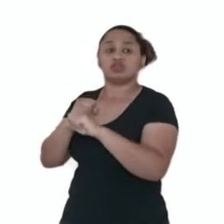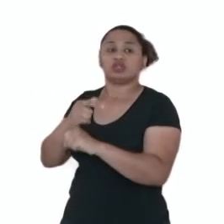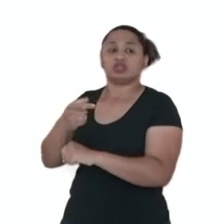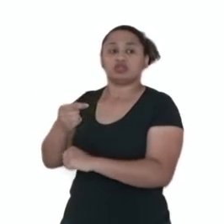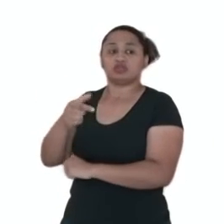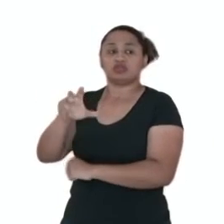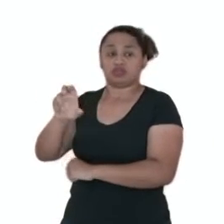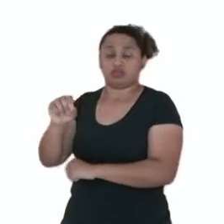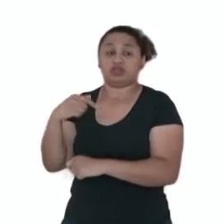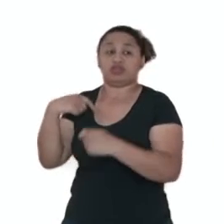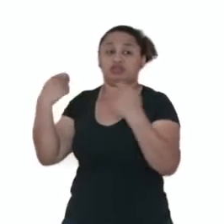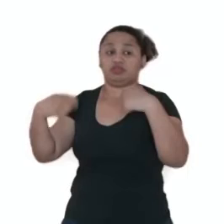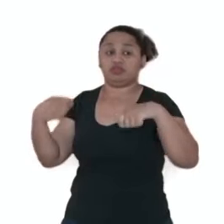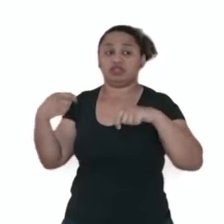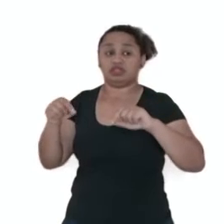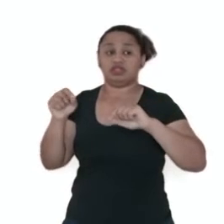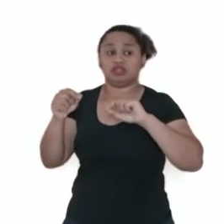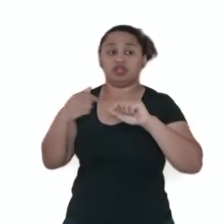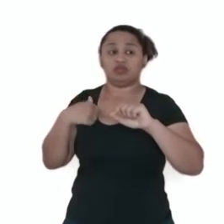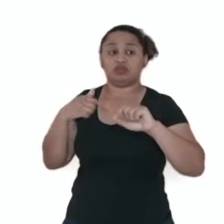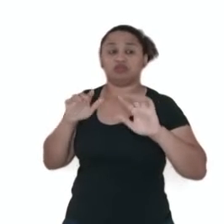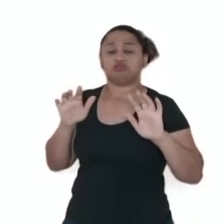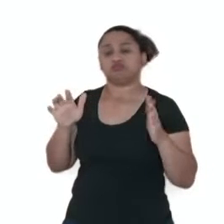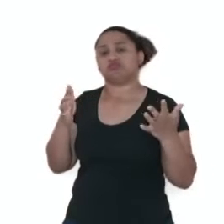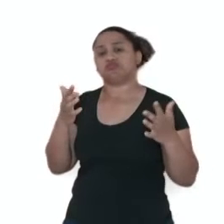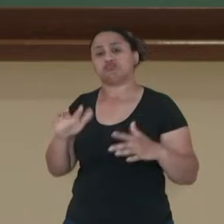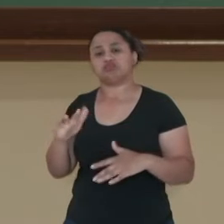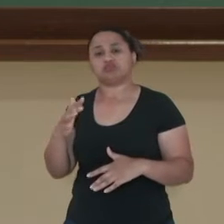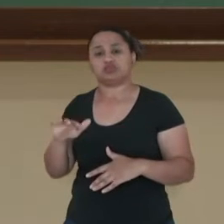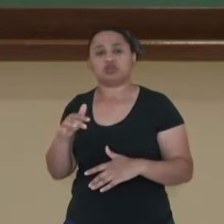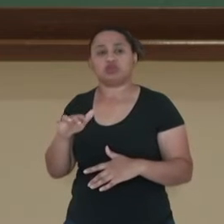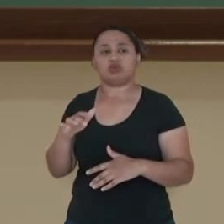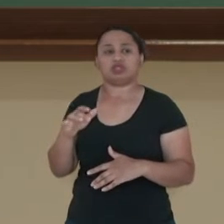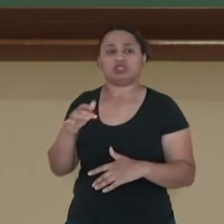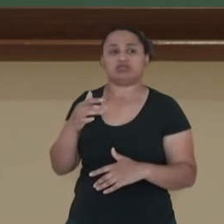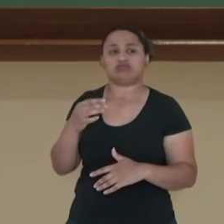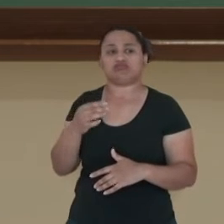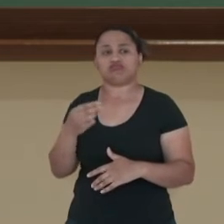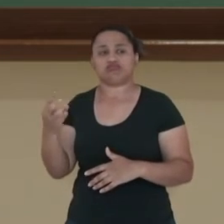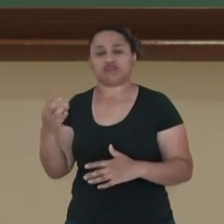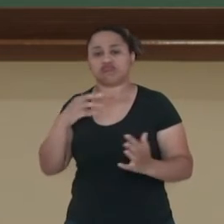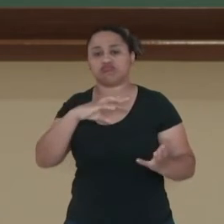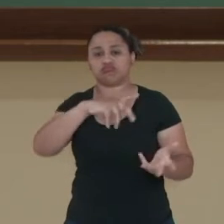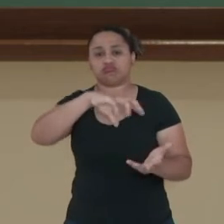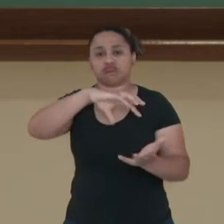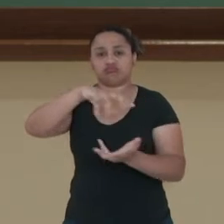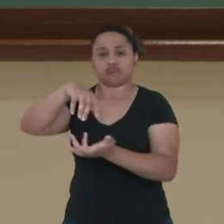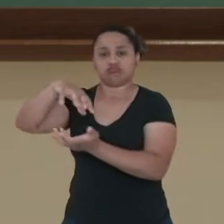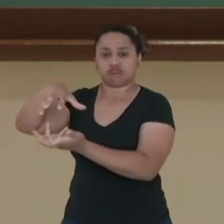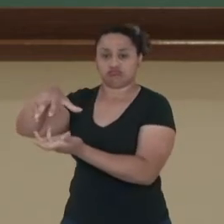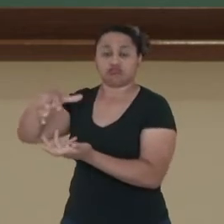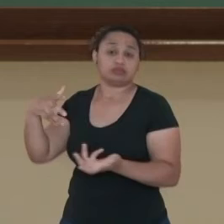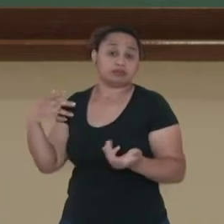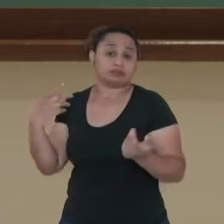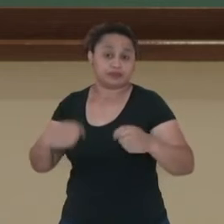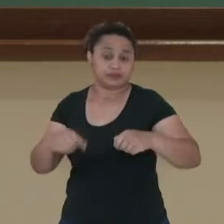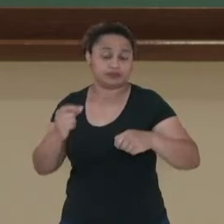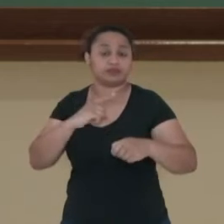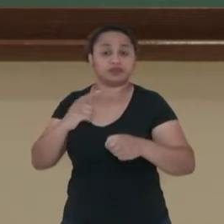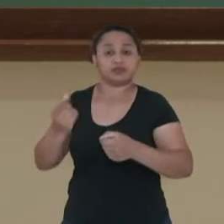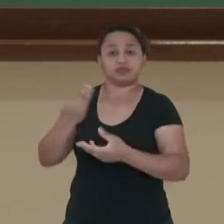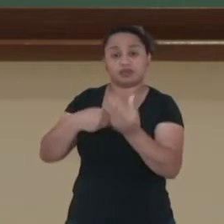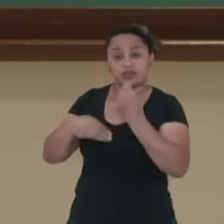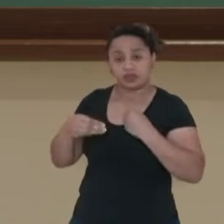aqui dessa projeção, né, aqui quase 3 terras ali. E lembrando que isso daqui, para se chegar